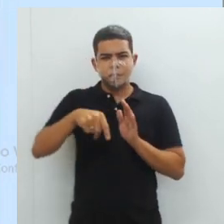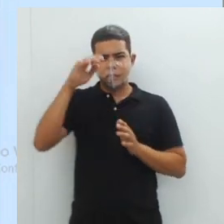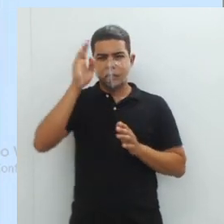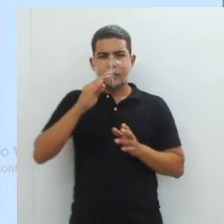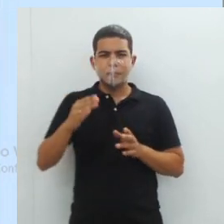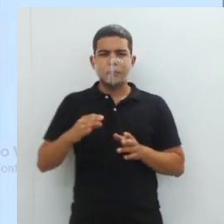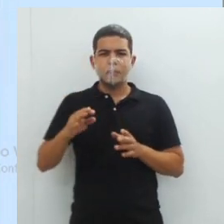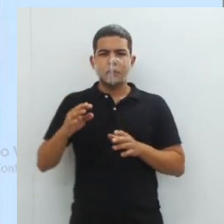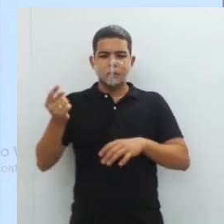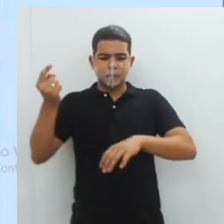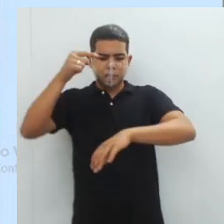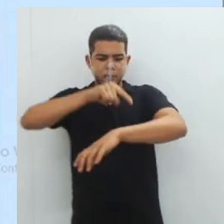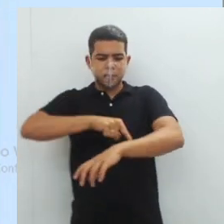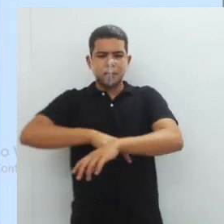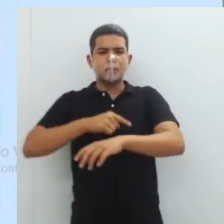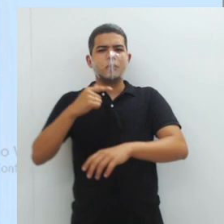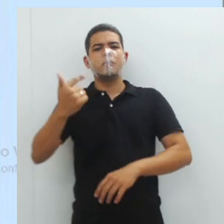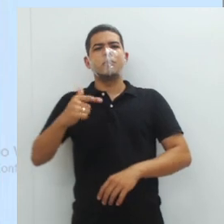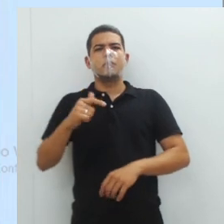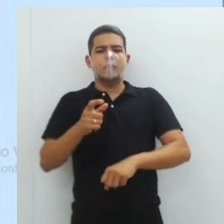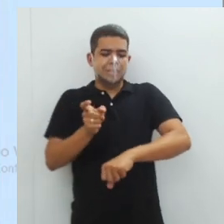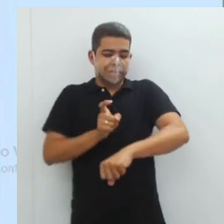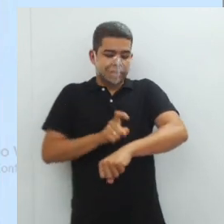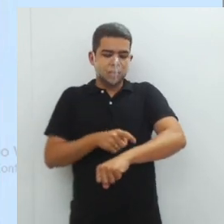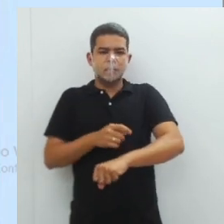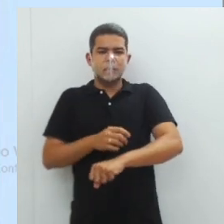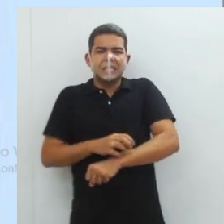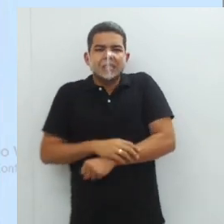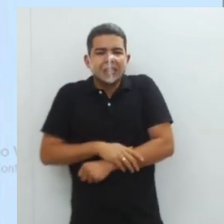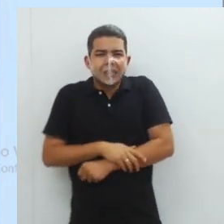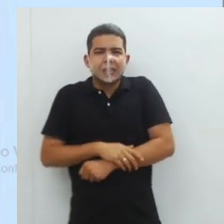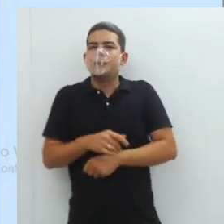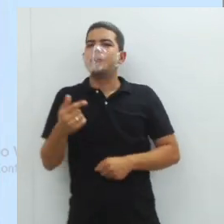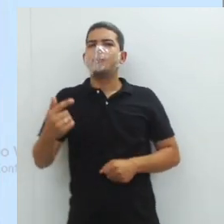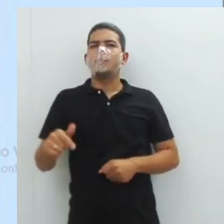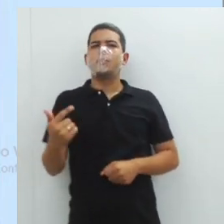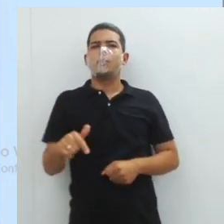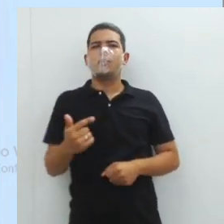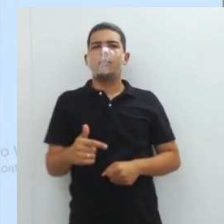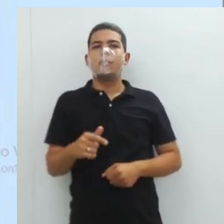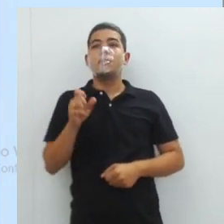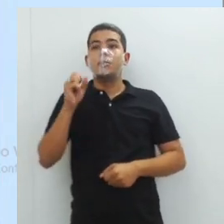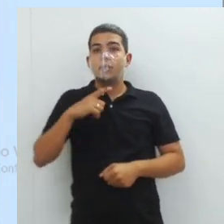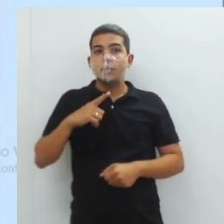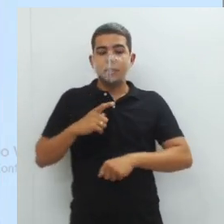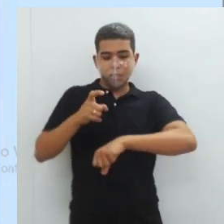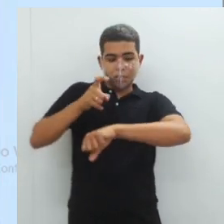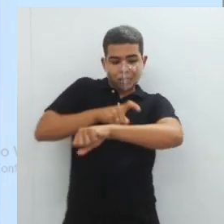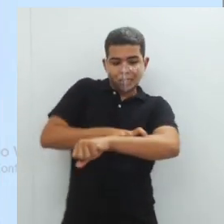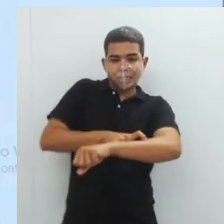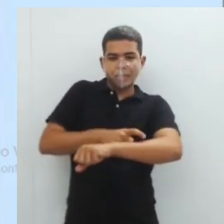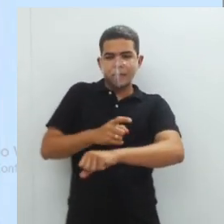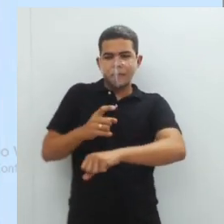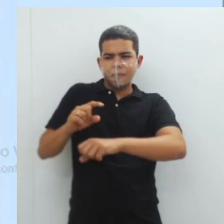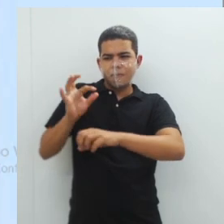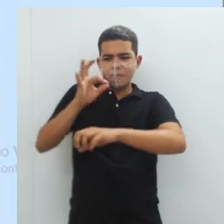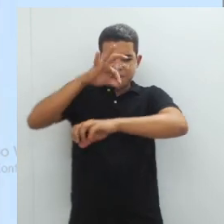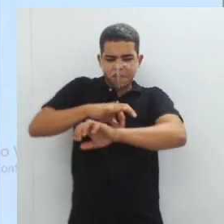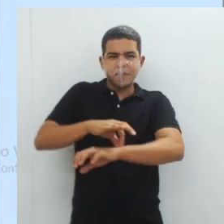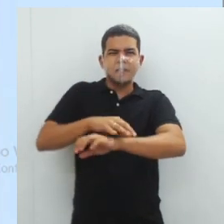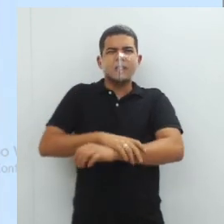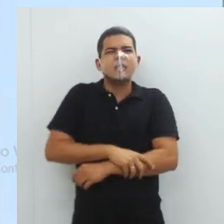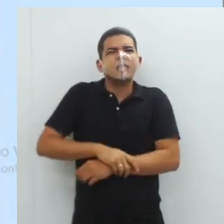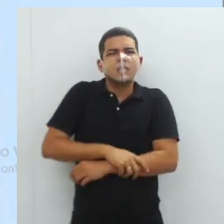As abelhas, ou seja, elas não conseguem picar. Abelhas que apresentam os ferrões, elas não são da nossa região. Aí